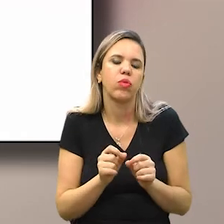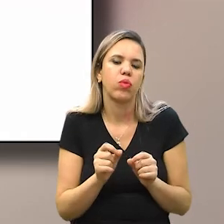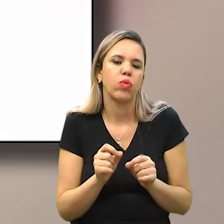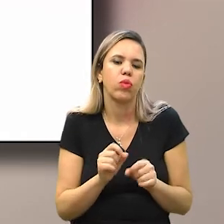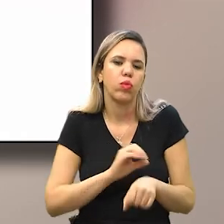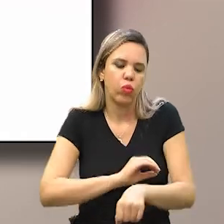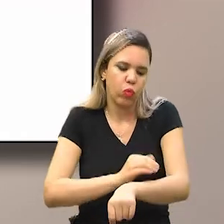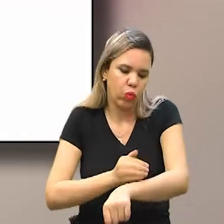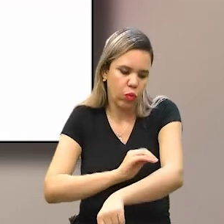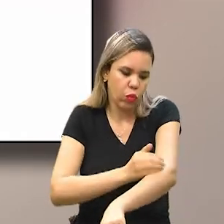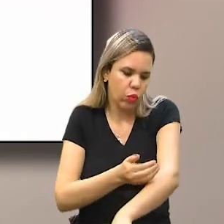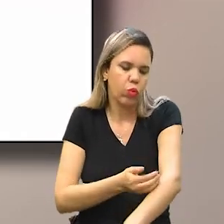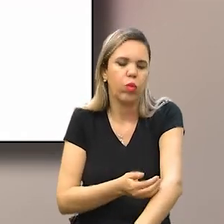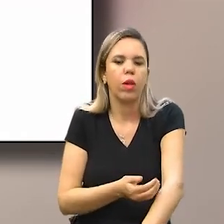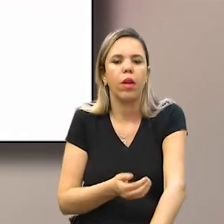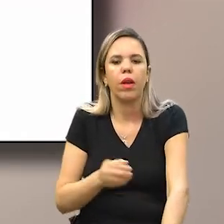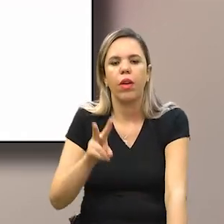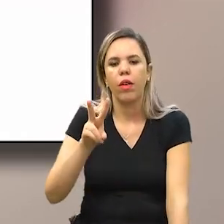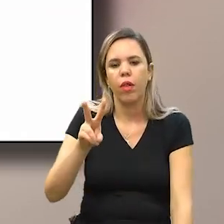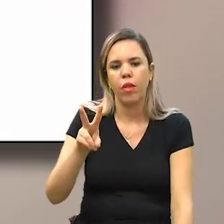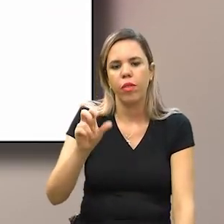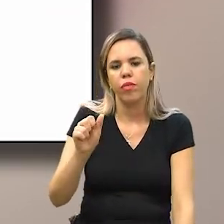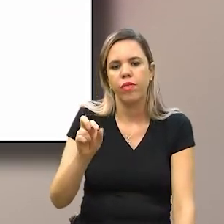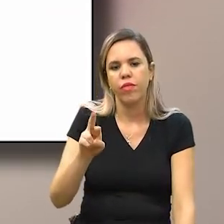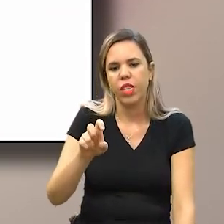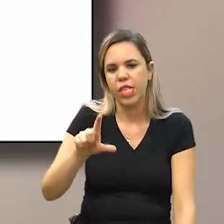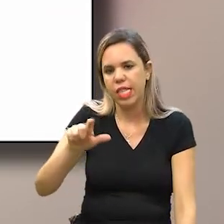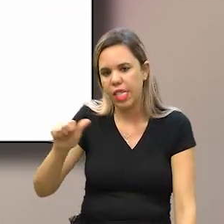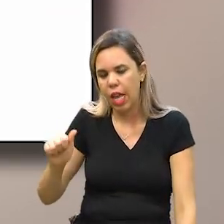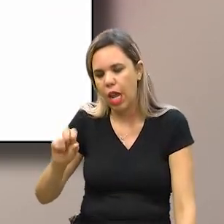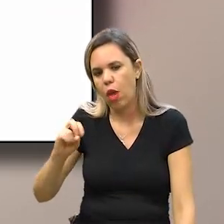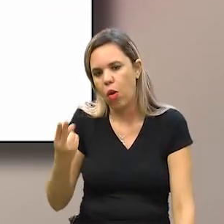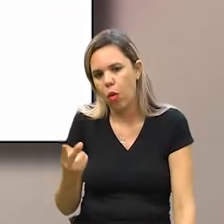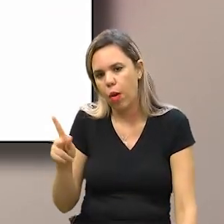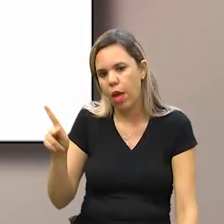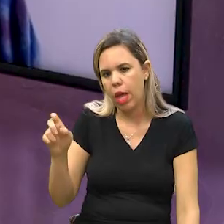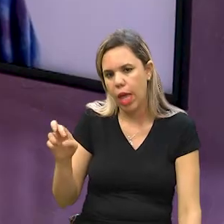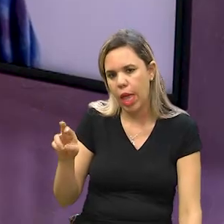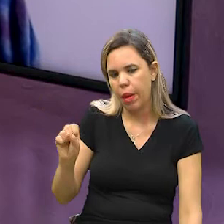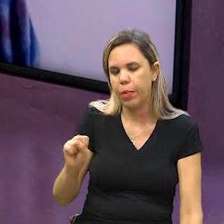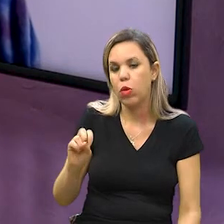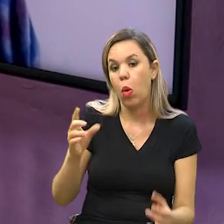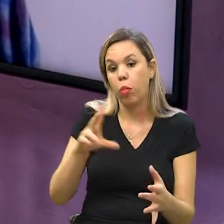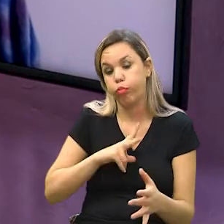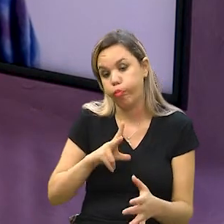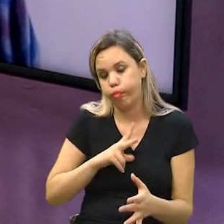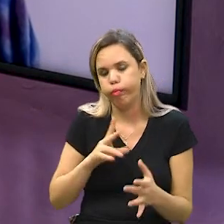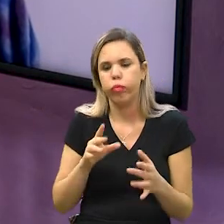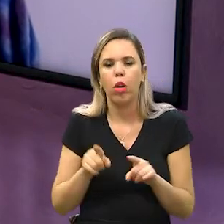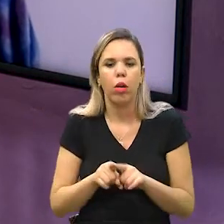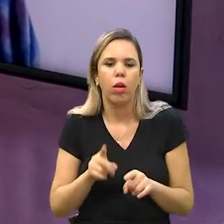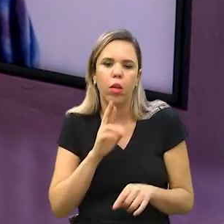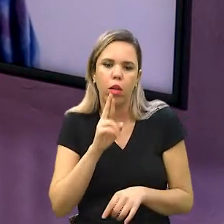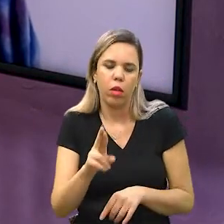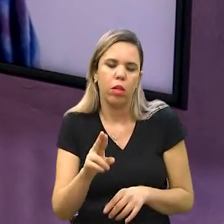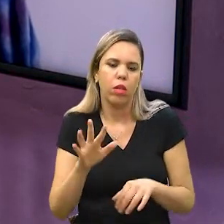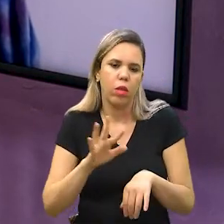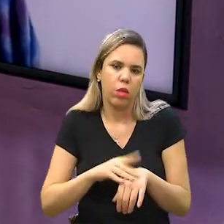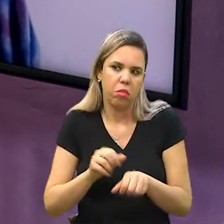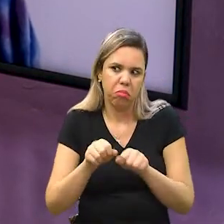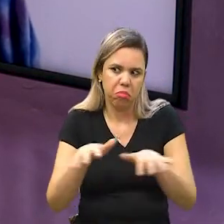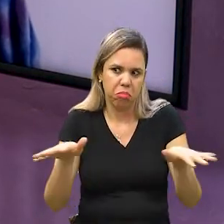bolinhas, ou da varicela ou do herpes zoster, que aí já é um contato mais íntimo, né? Então, diante dessa resposta, essa é uma